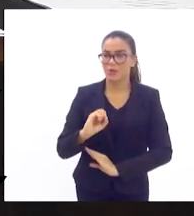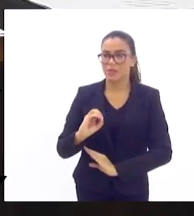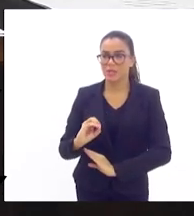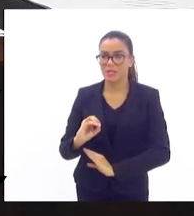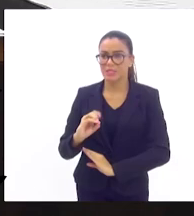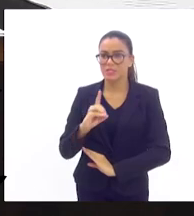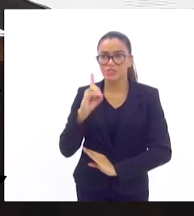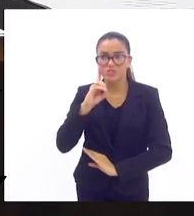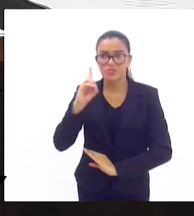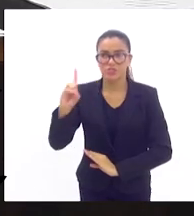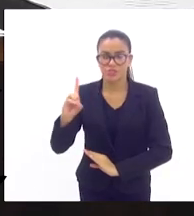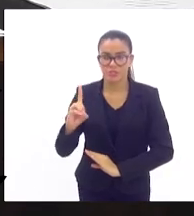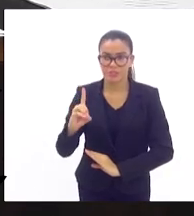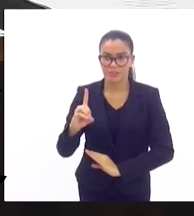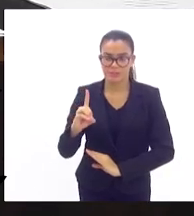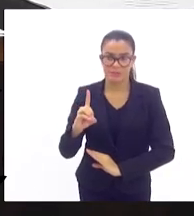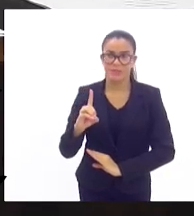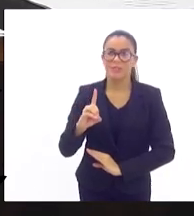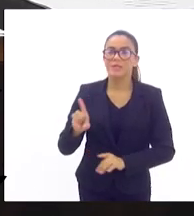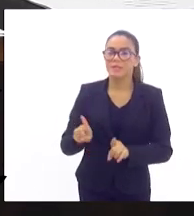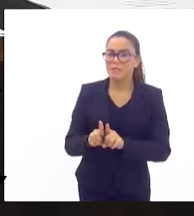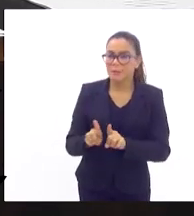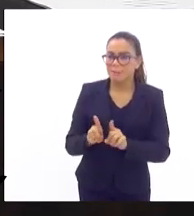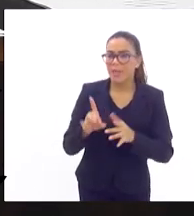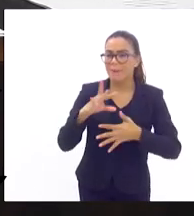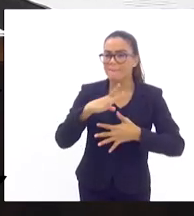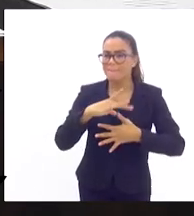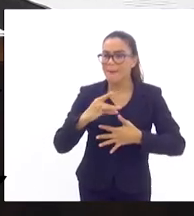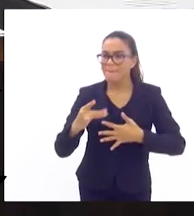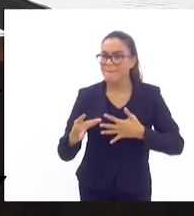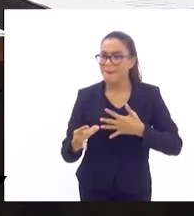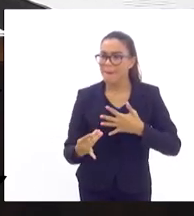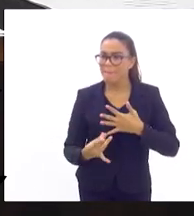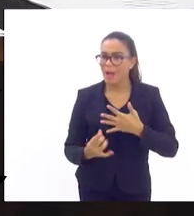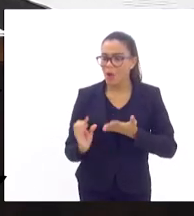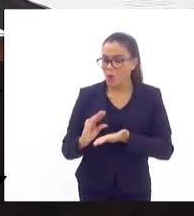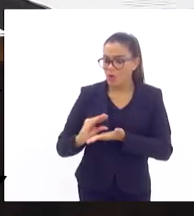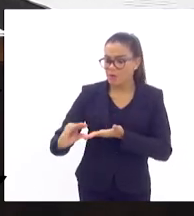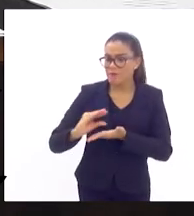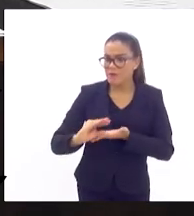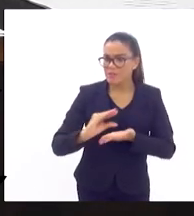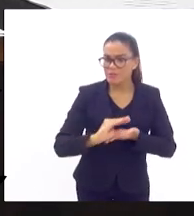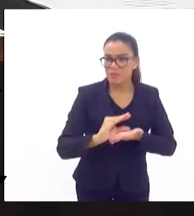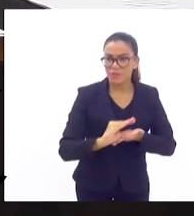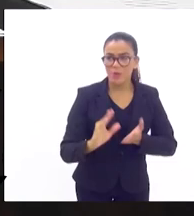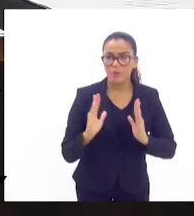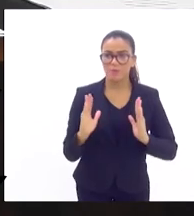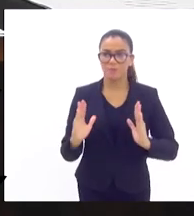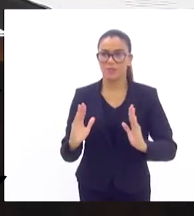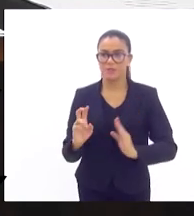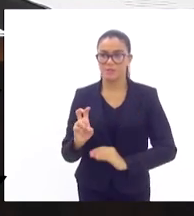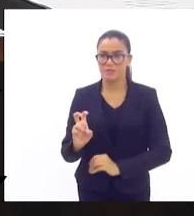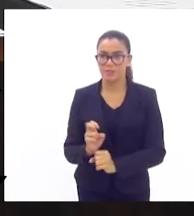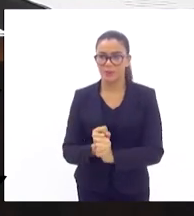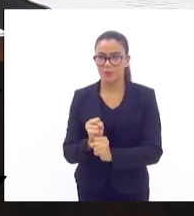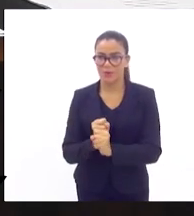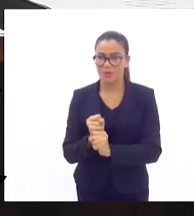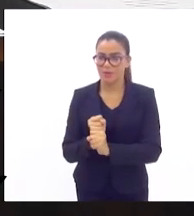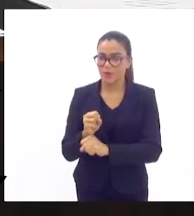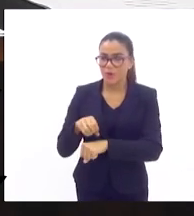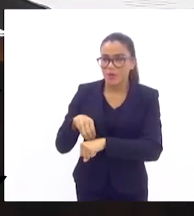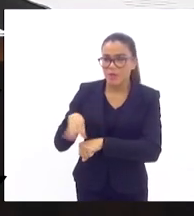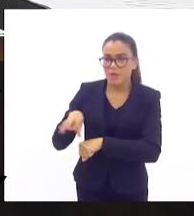operação do sistema. E deverá detalhar os investimentos previstos no período de 5 anos, informando